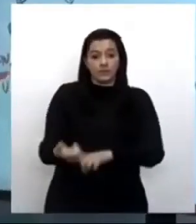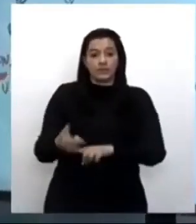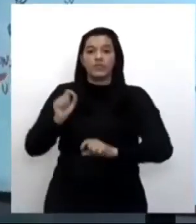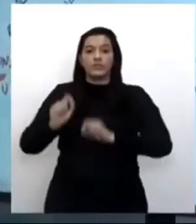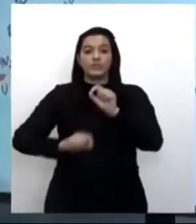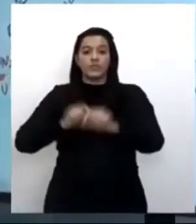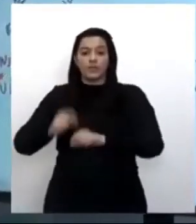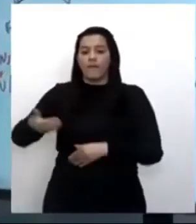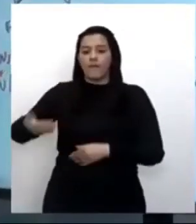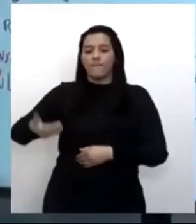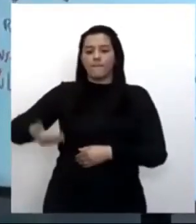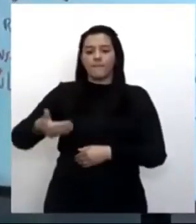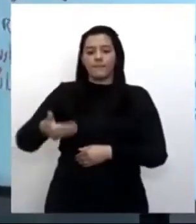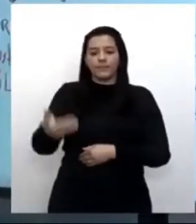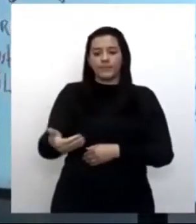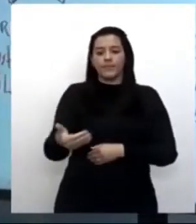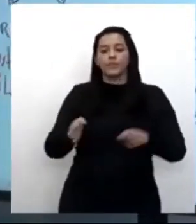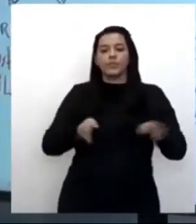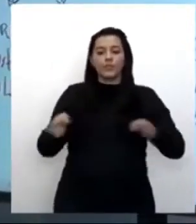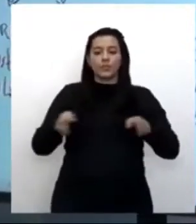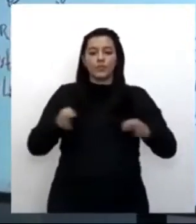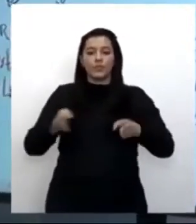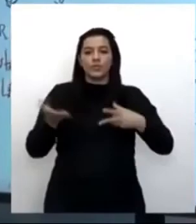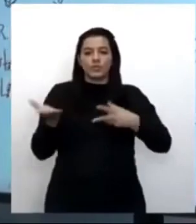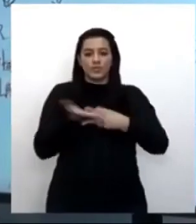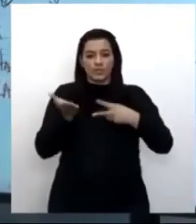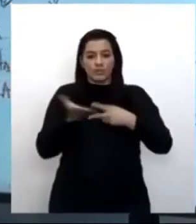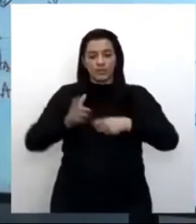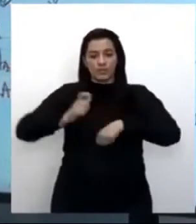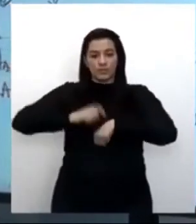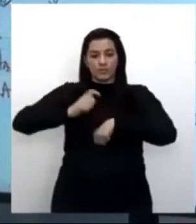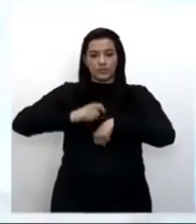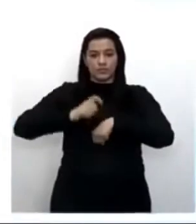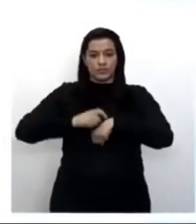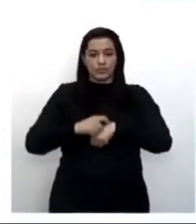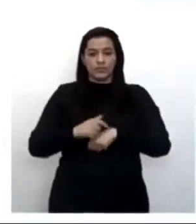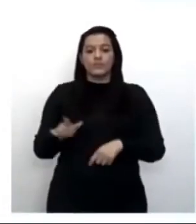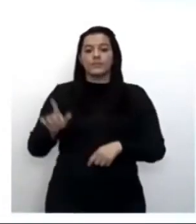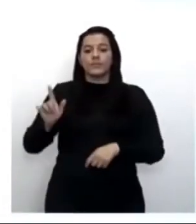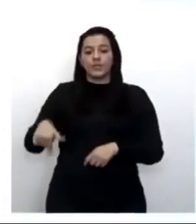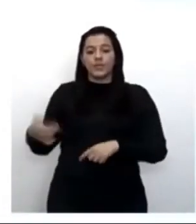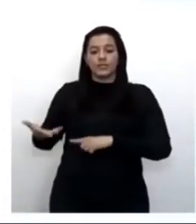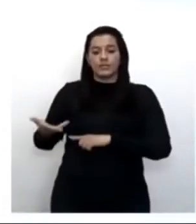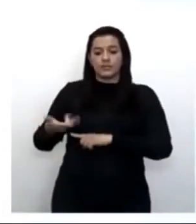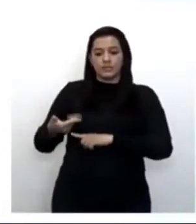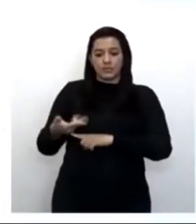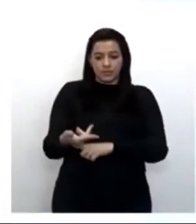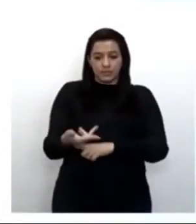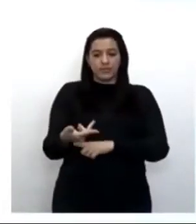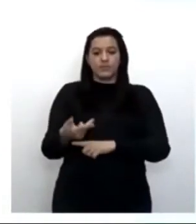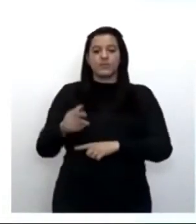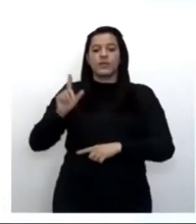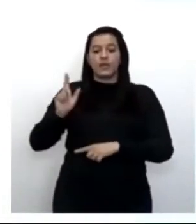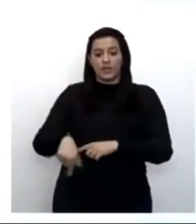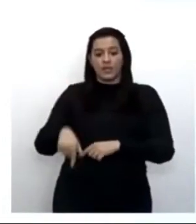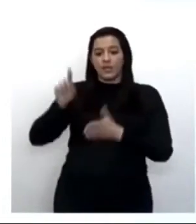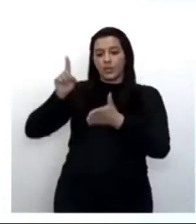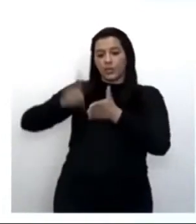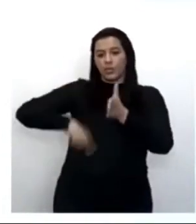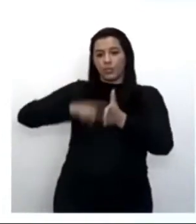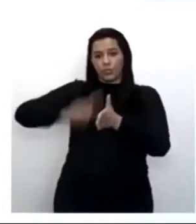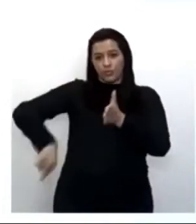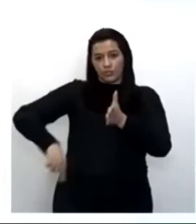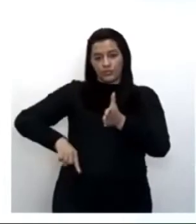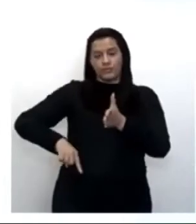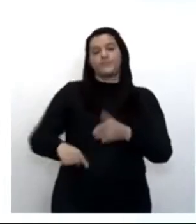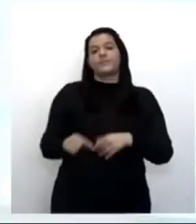ser constante no intervalo de tempo. E a aceleração ali, com o ar de aceleração, é nula, beleza? Então se você